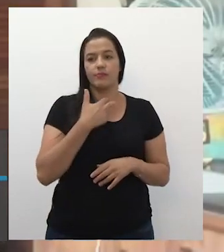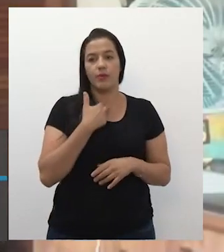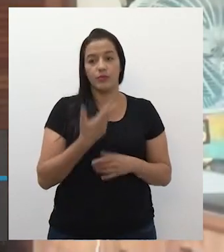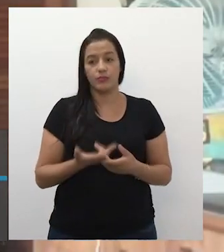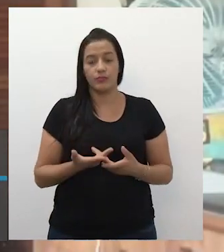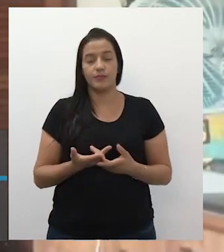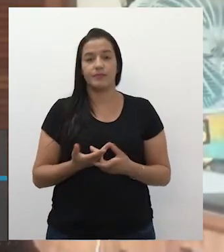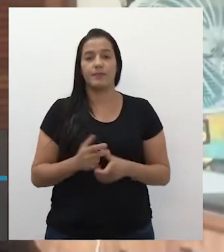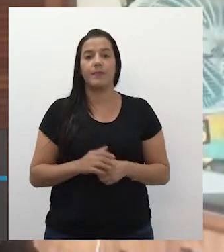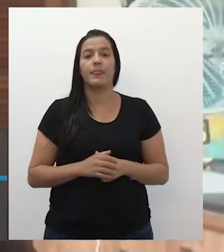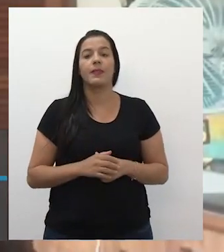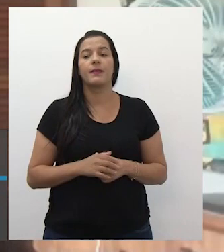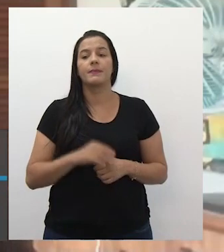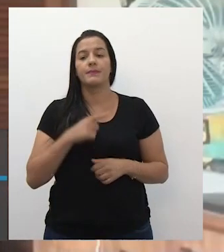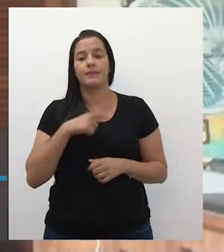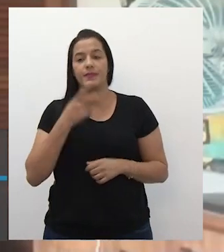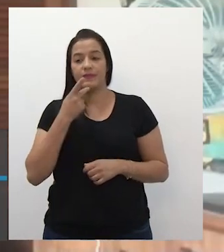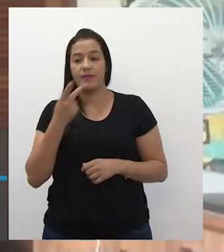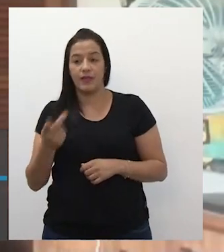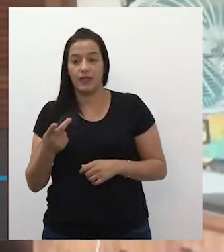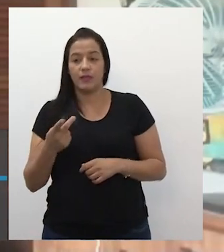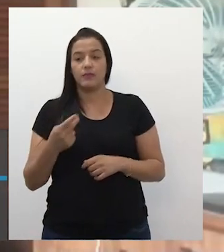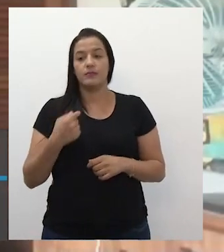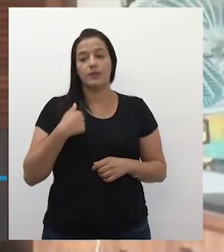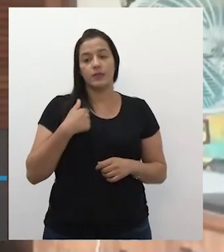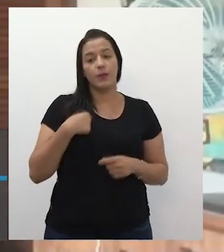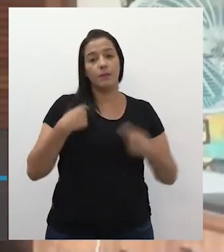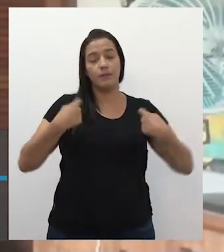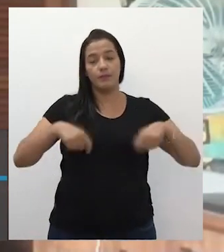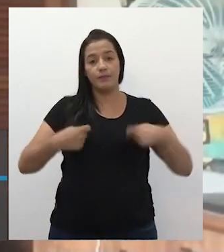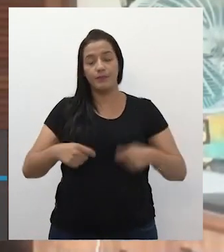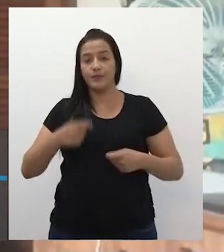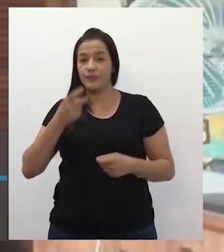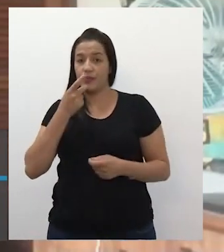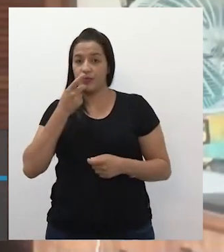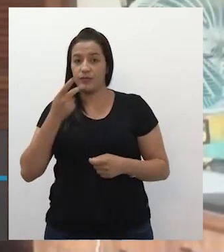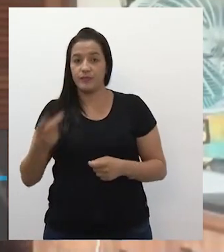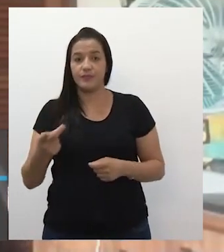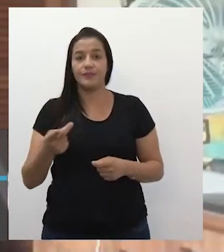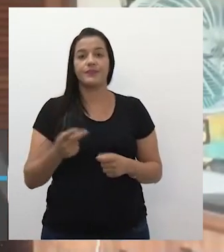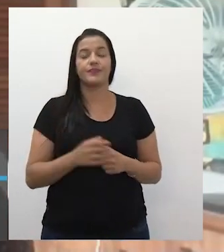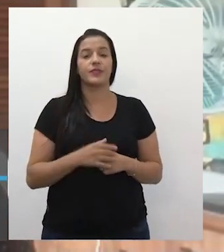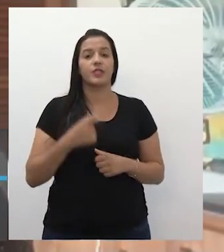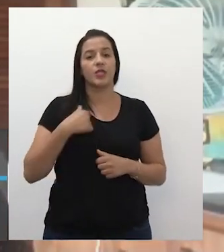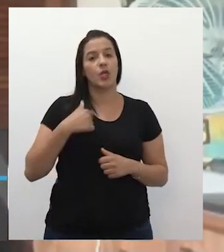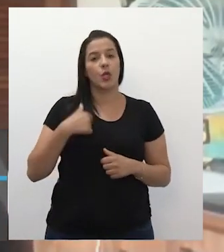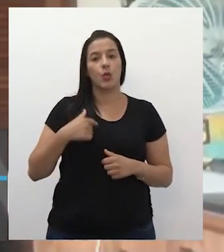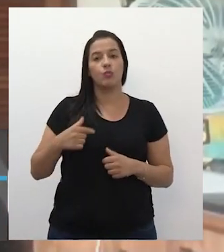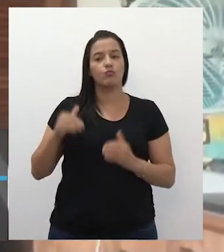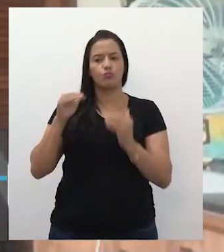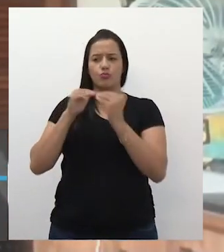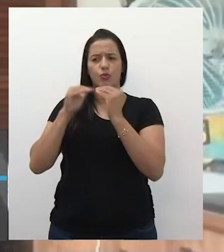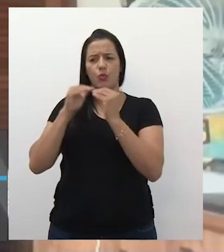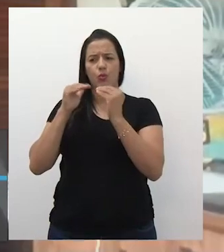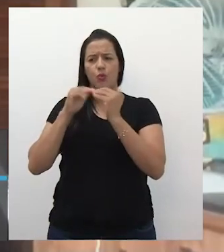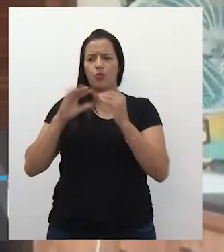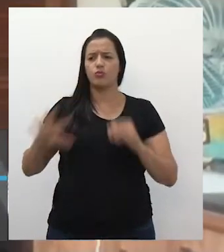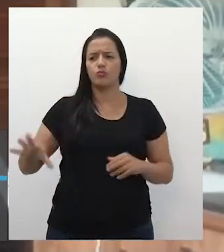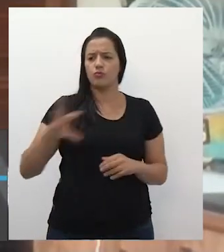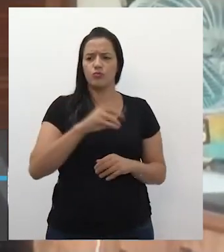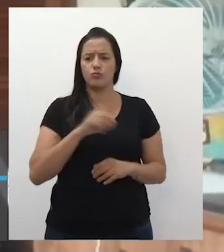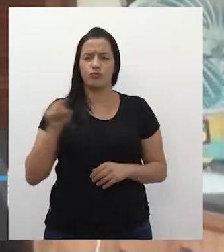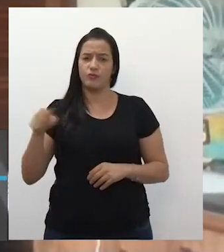extremamente agressivo. Mas dizer, olha, eu preciso dizer que eu não concordo com tudo isso que você está me trazendo sobre